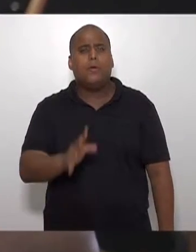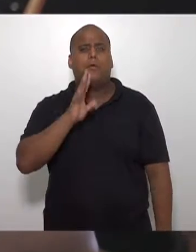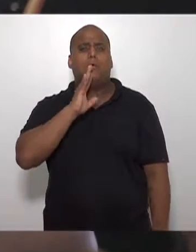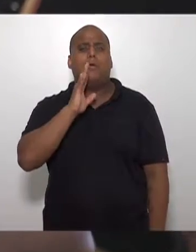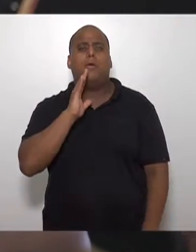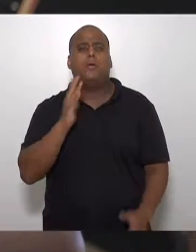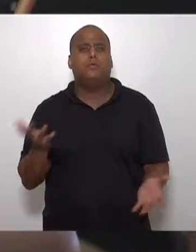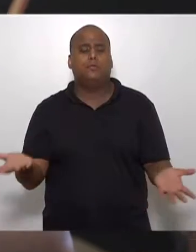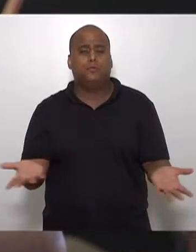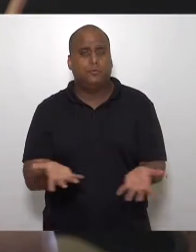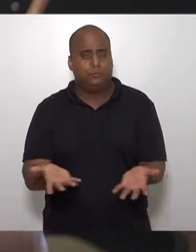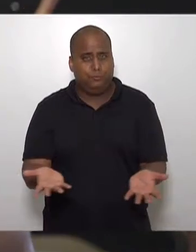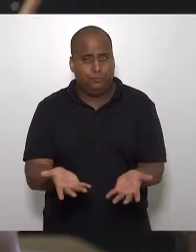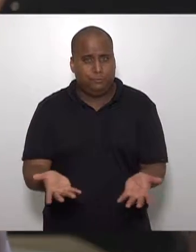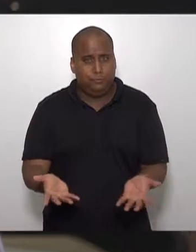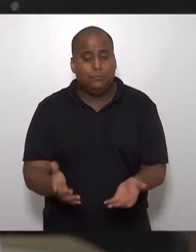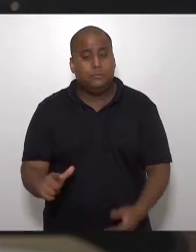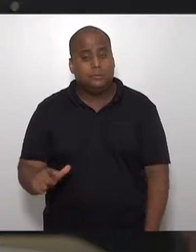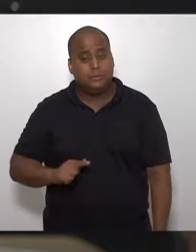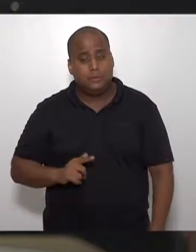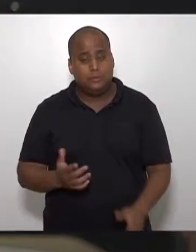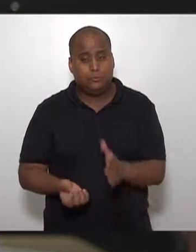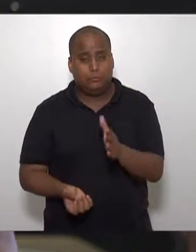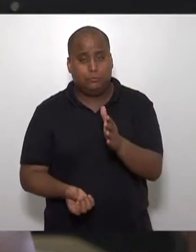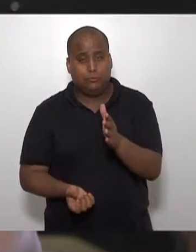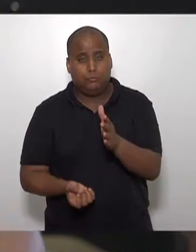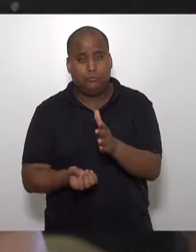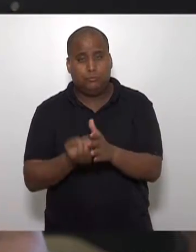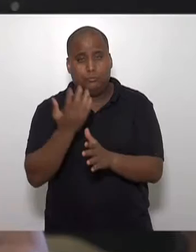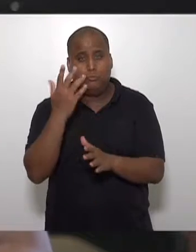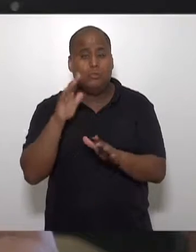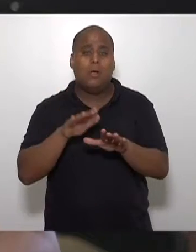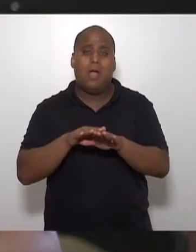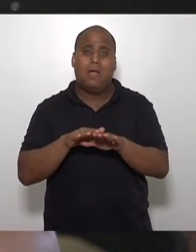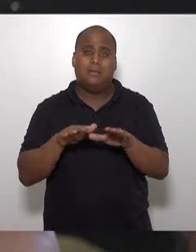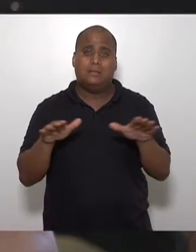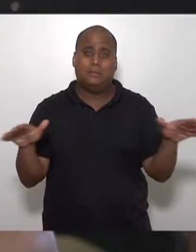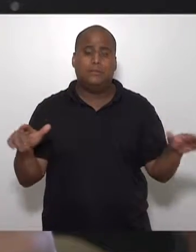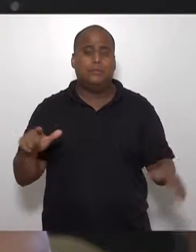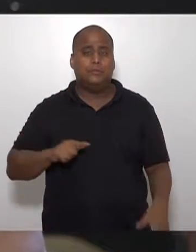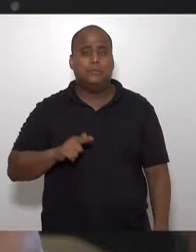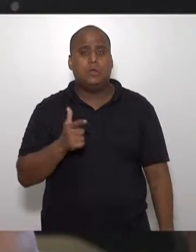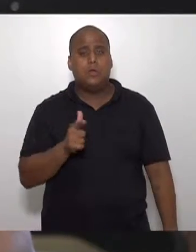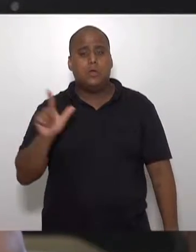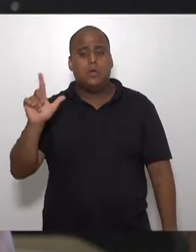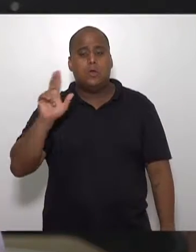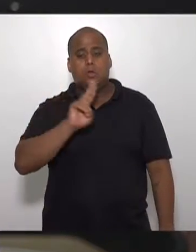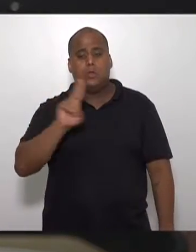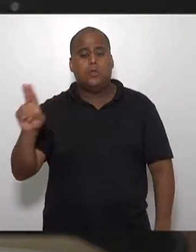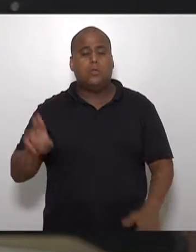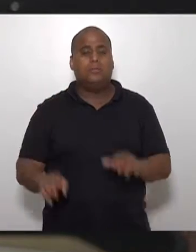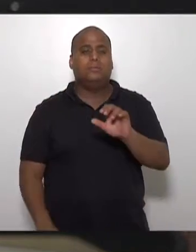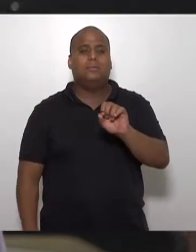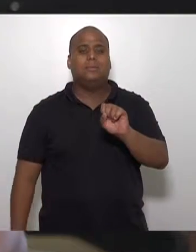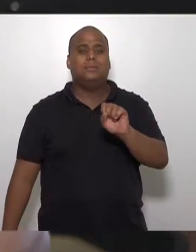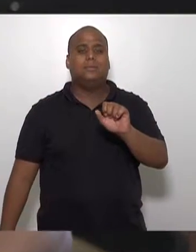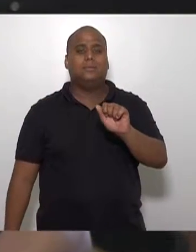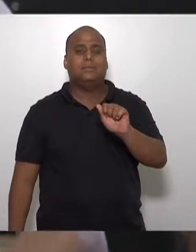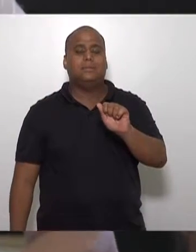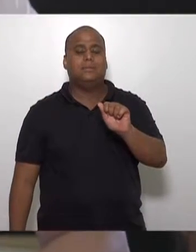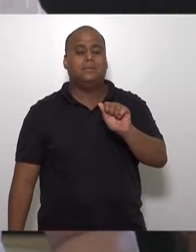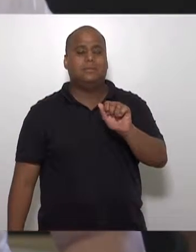hoje então ele foi criado nesse formato e tinha outro nome chamadas acabou